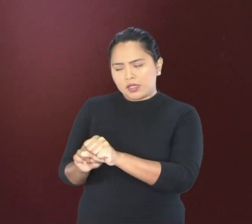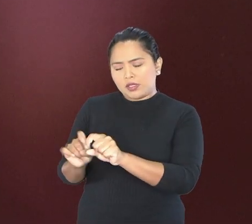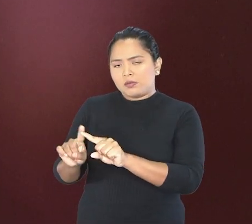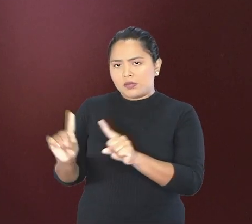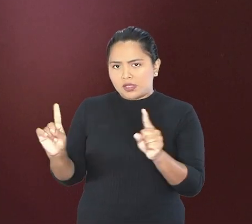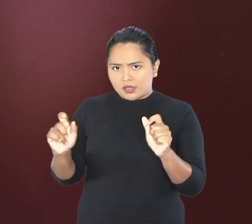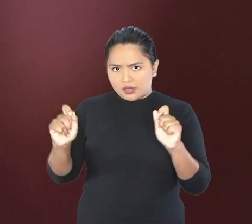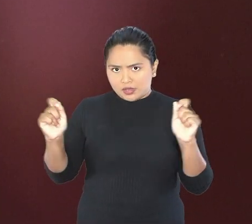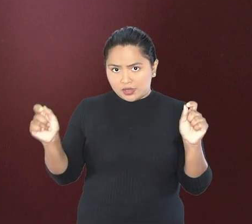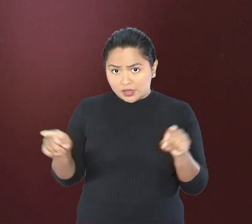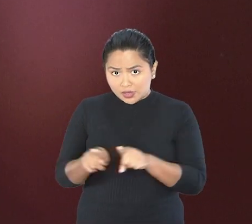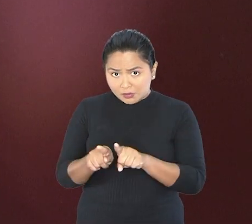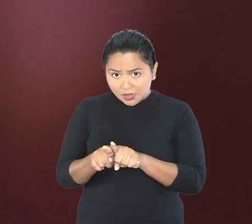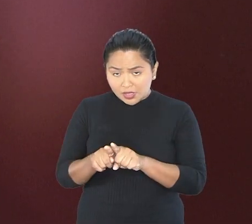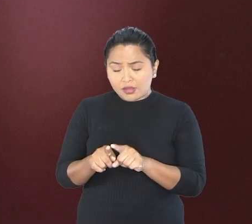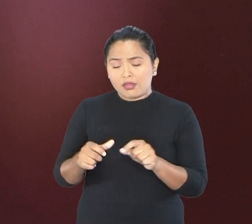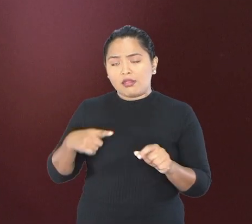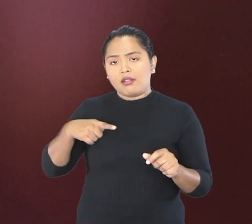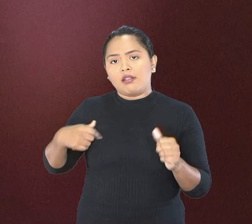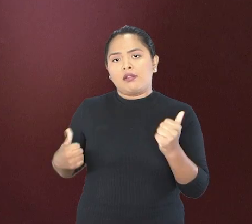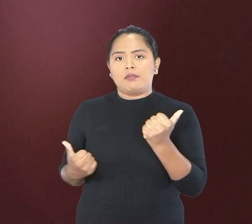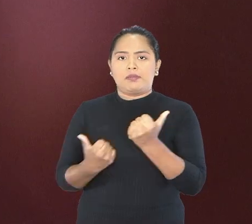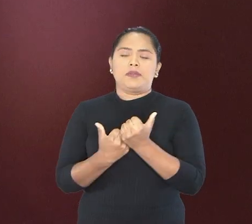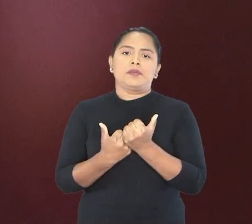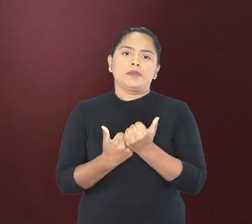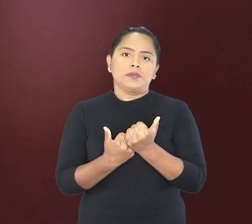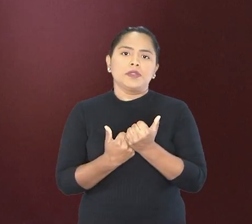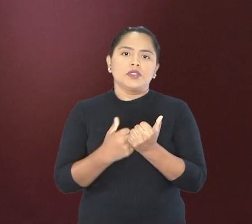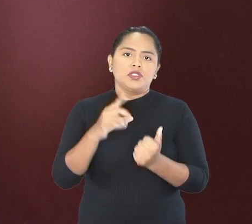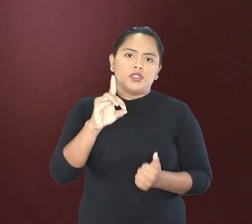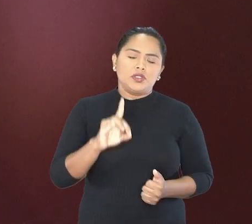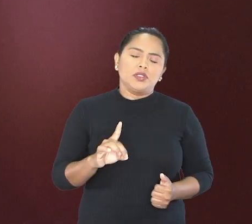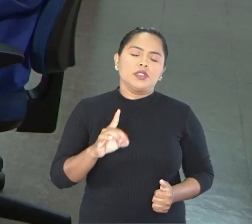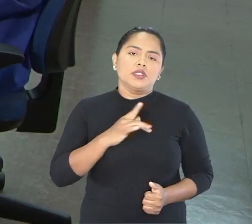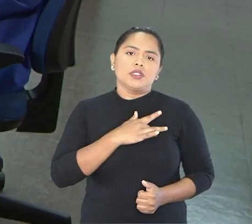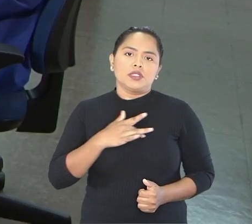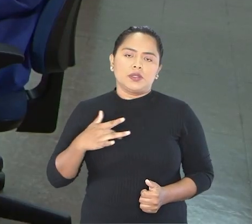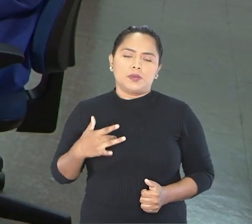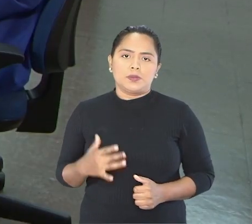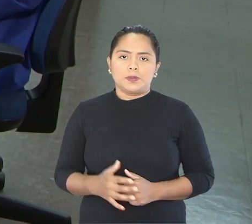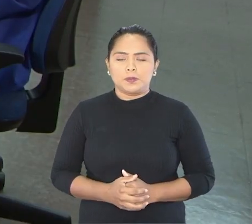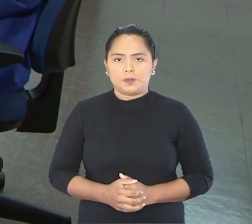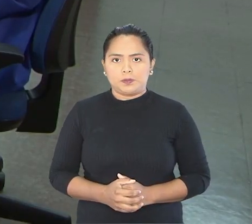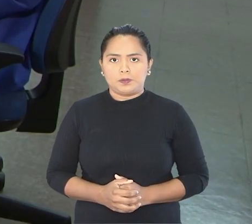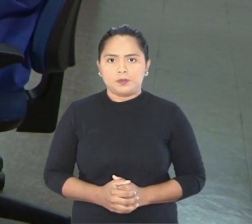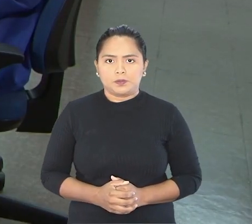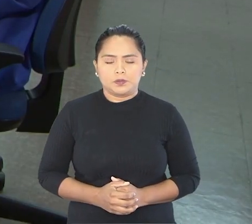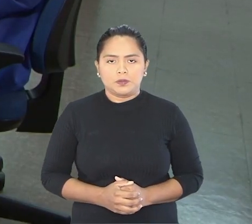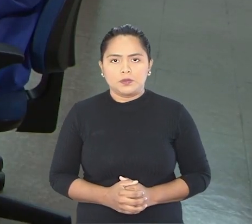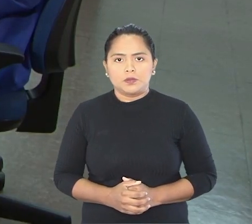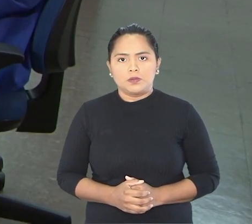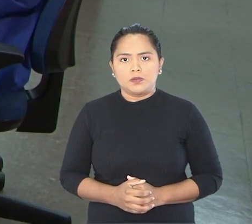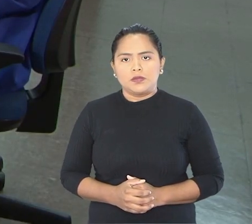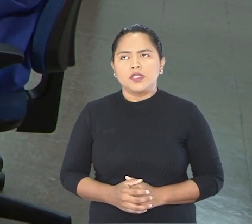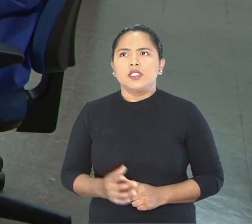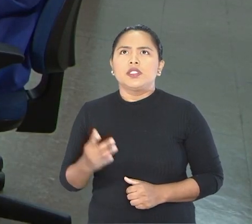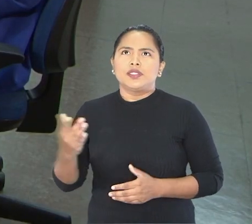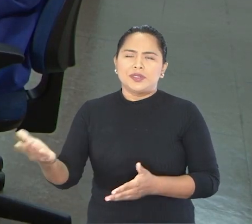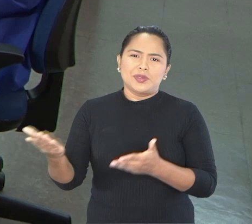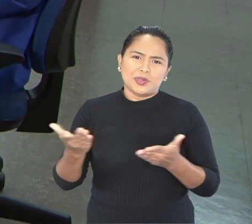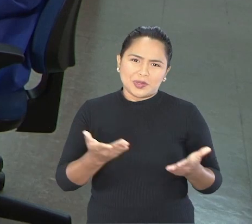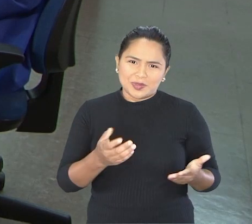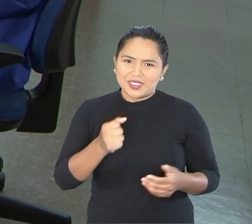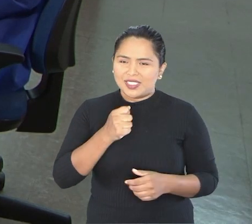que vem trazendo as atividades da diretoria de saúde. E quando eu te convidei para